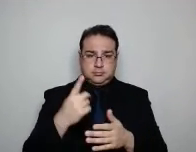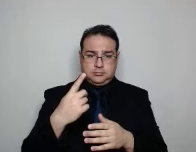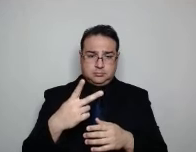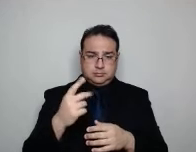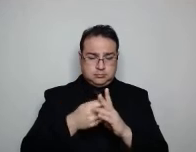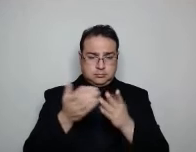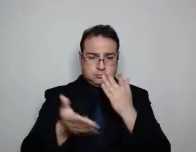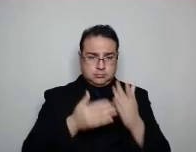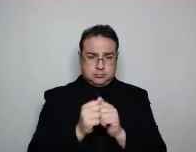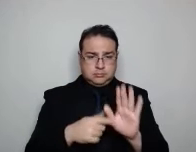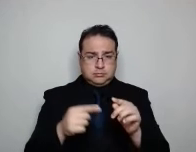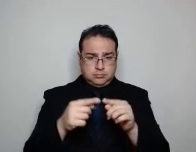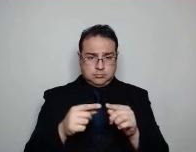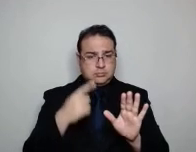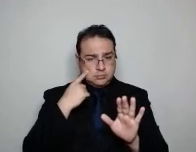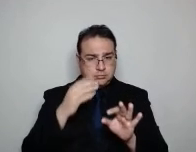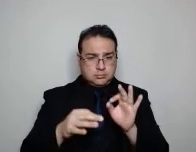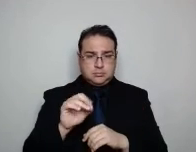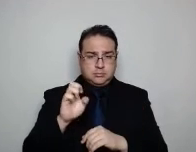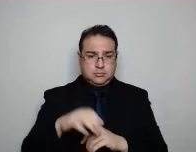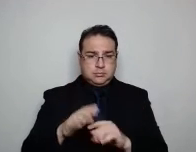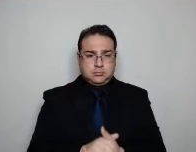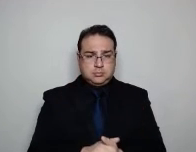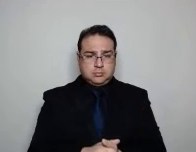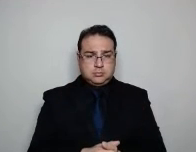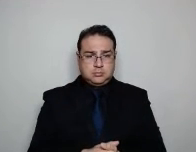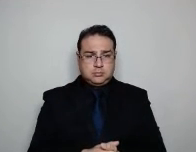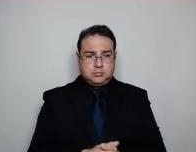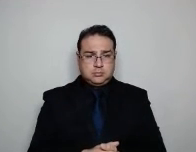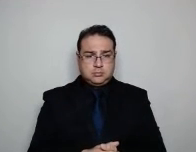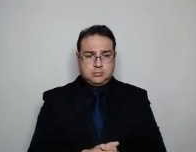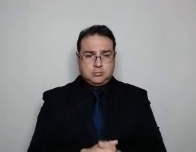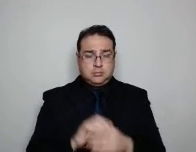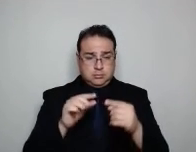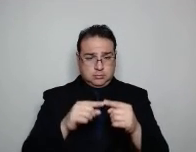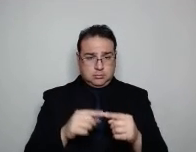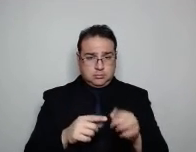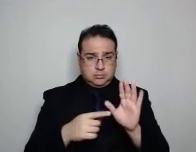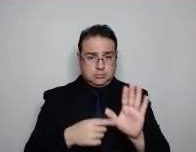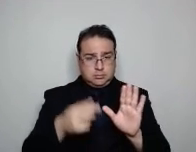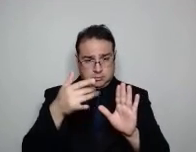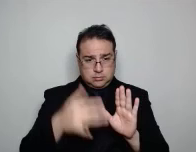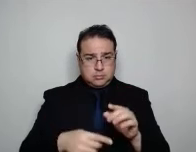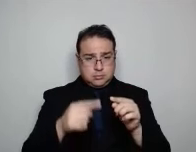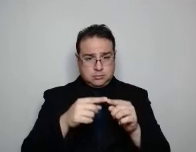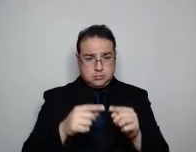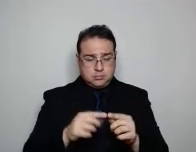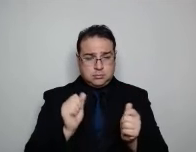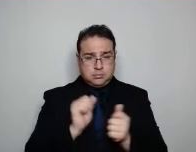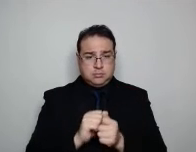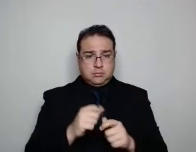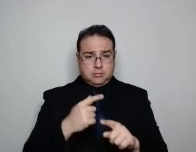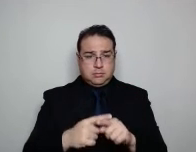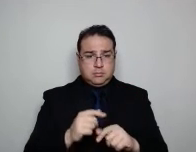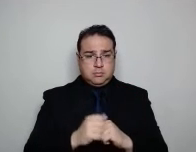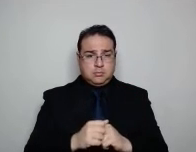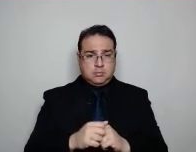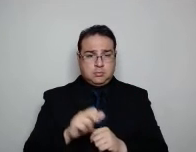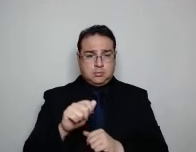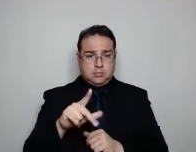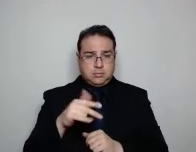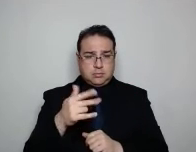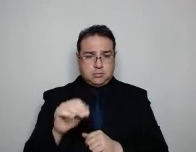apresentação. Aqui, pontuei essas questões, porque é em razão da alegação da parte,